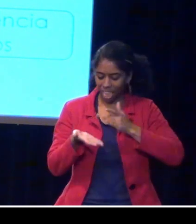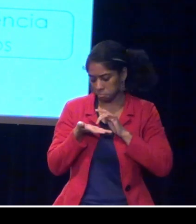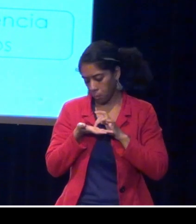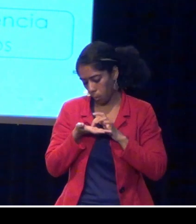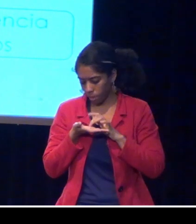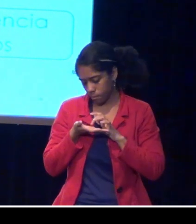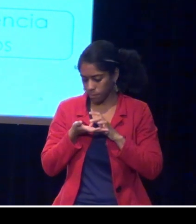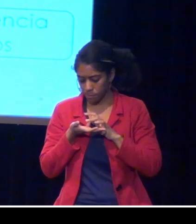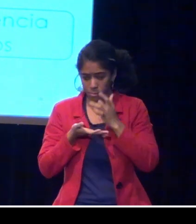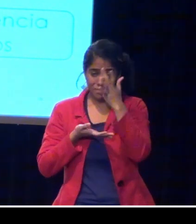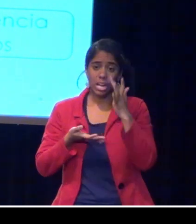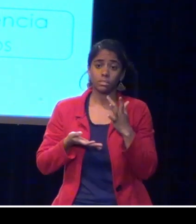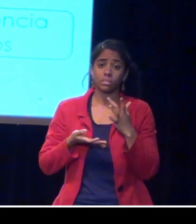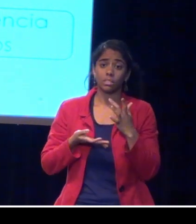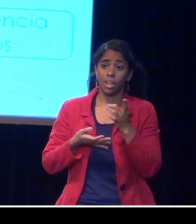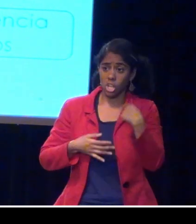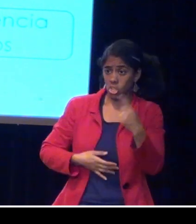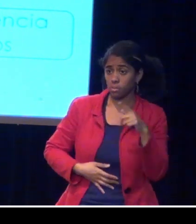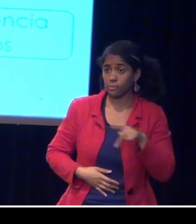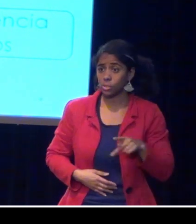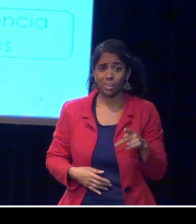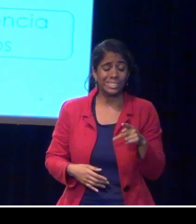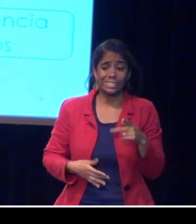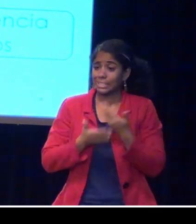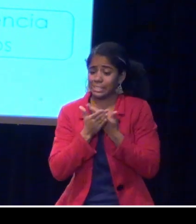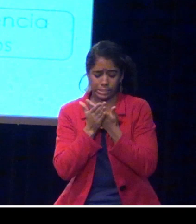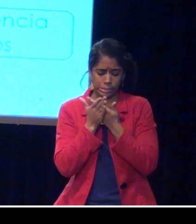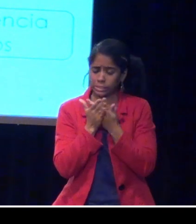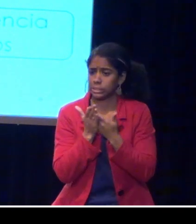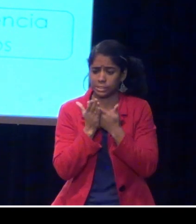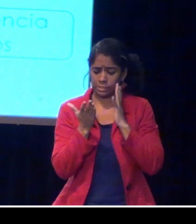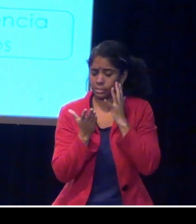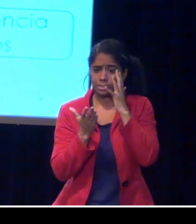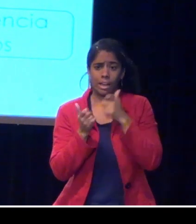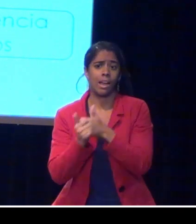que nós, por mais que estudarmos, nós não conseguiremos acompanhá-los. Então,